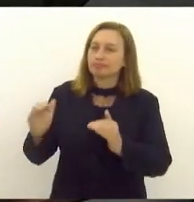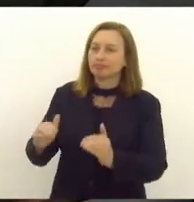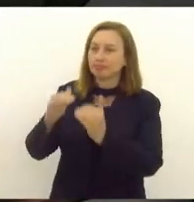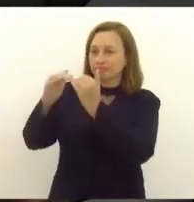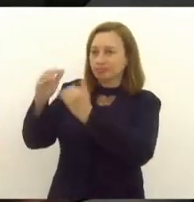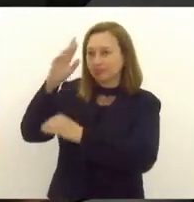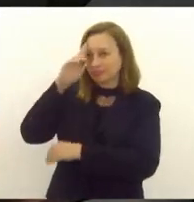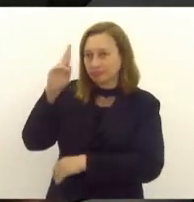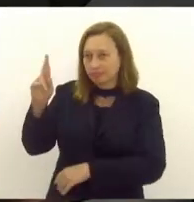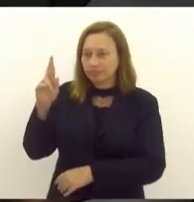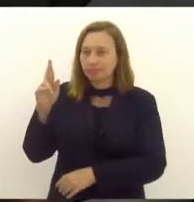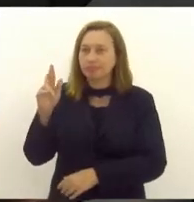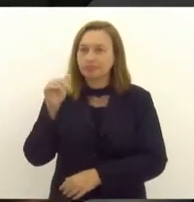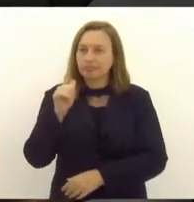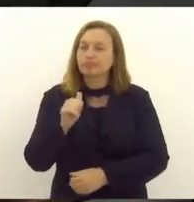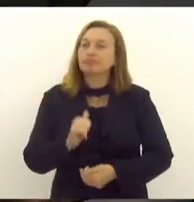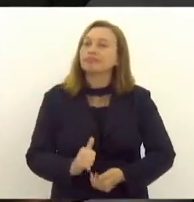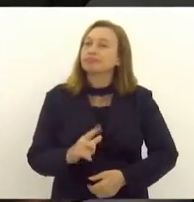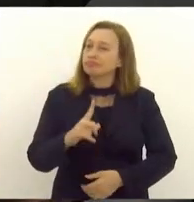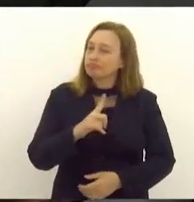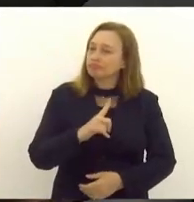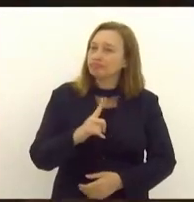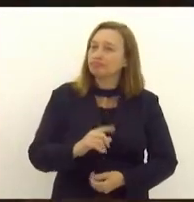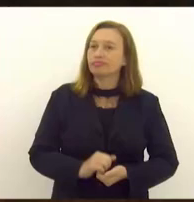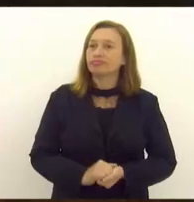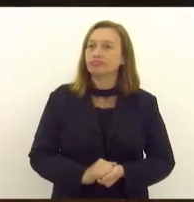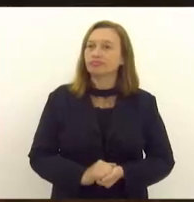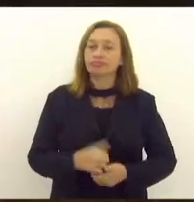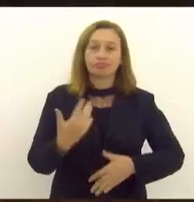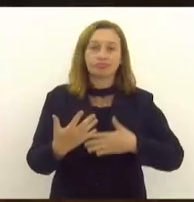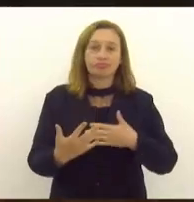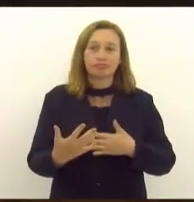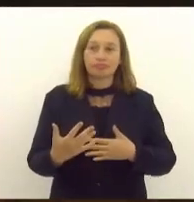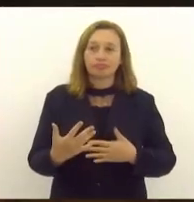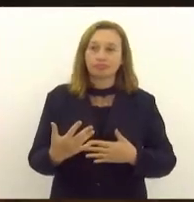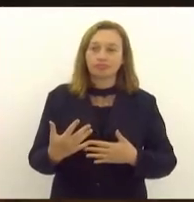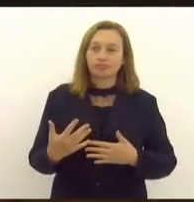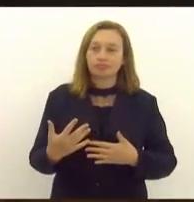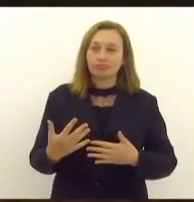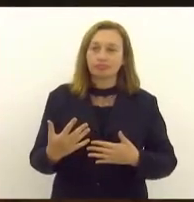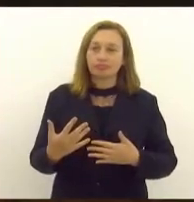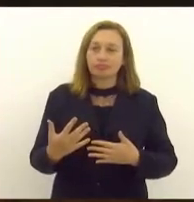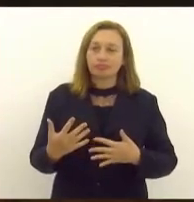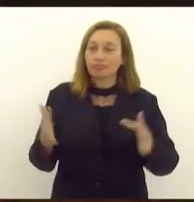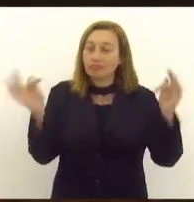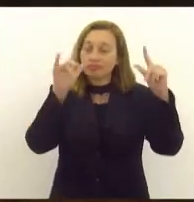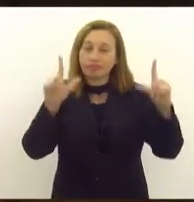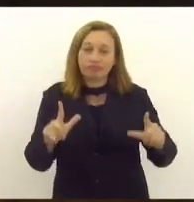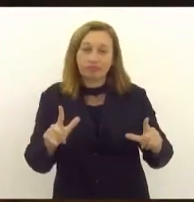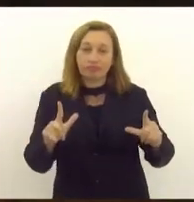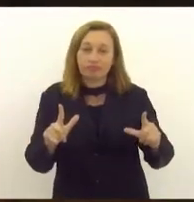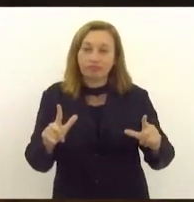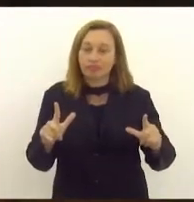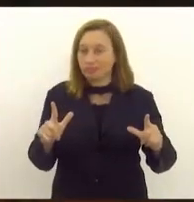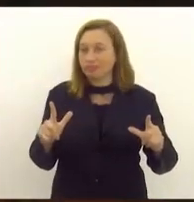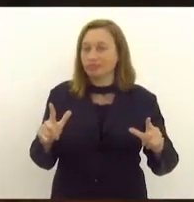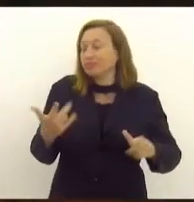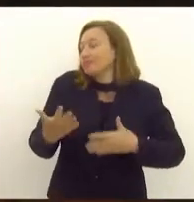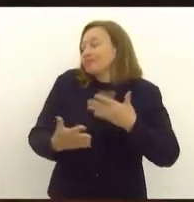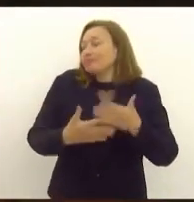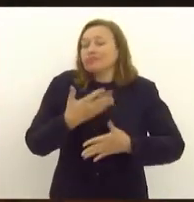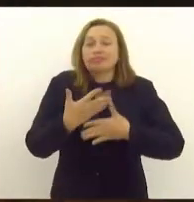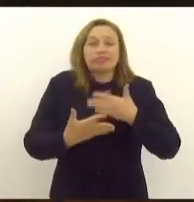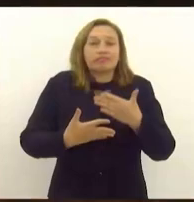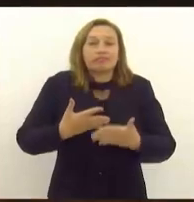tem o dom de me agradar imensamente com os seus projetos mas esse especificamente eu me